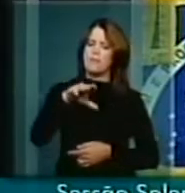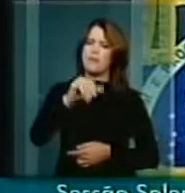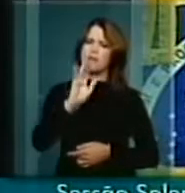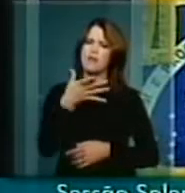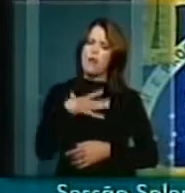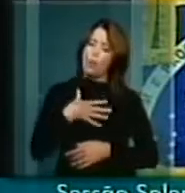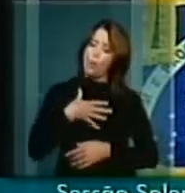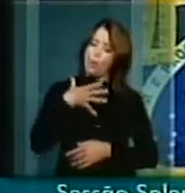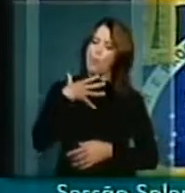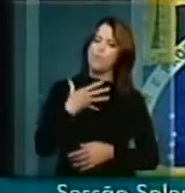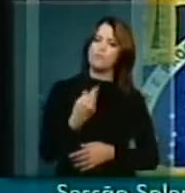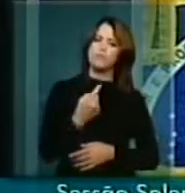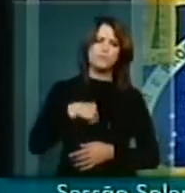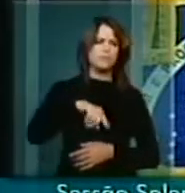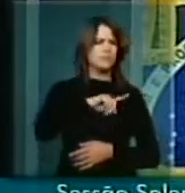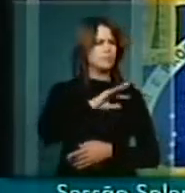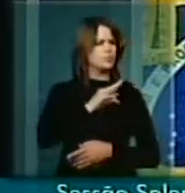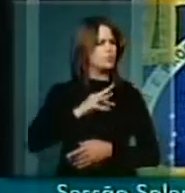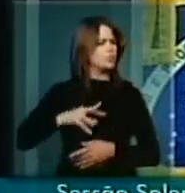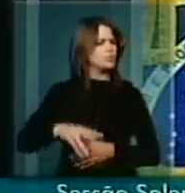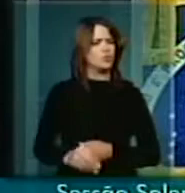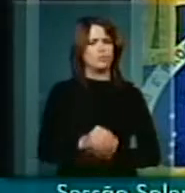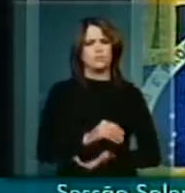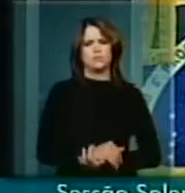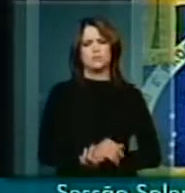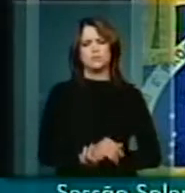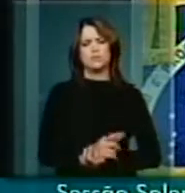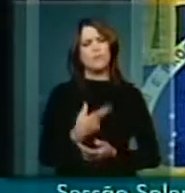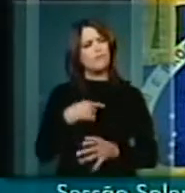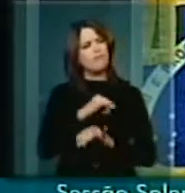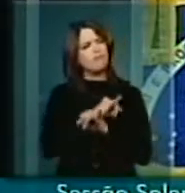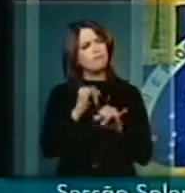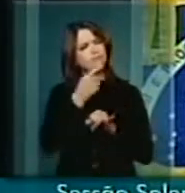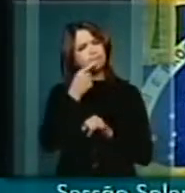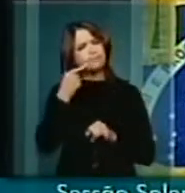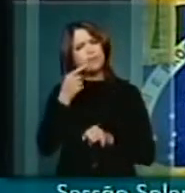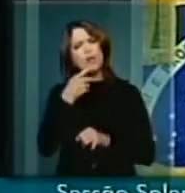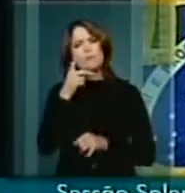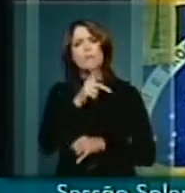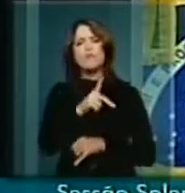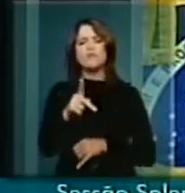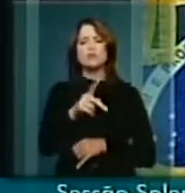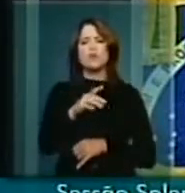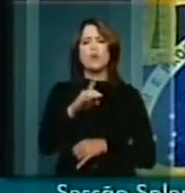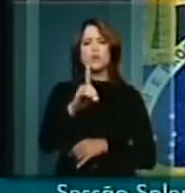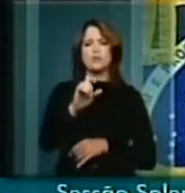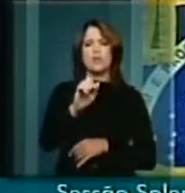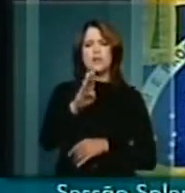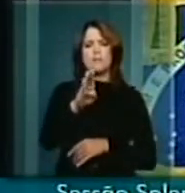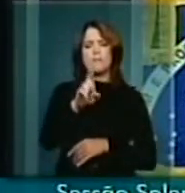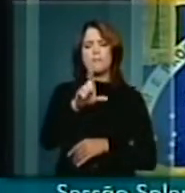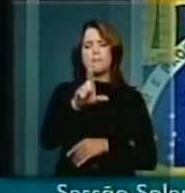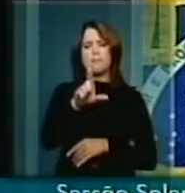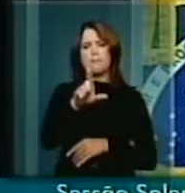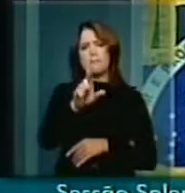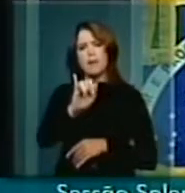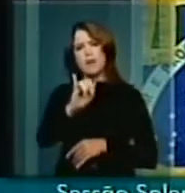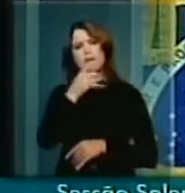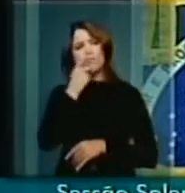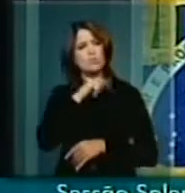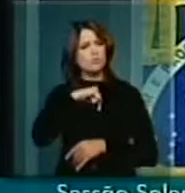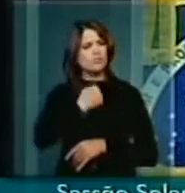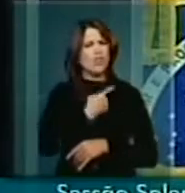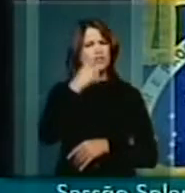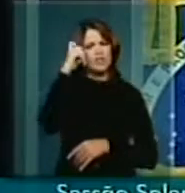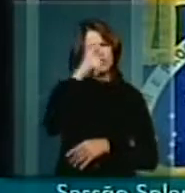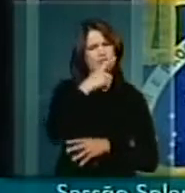é um grande orgulho para todos nós. E eu dizia agora para o professor Derblay que nós temos dificuldade